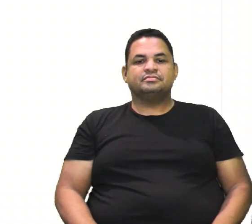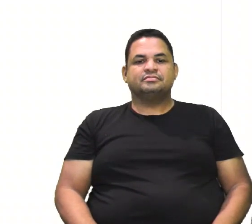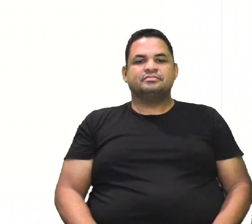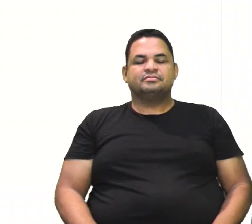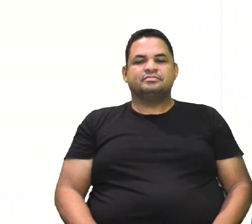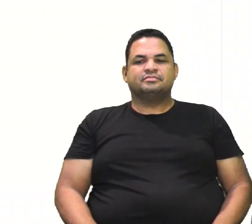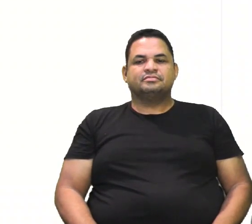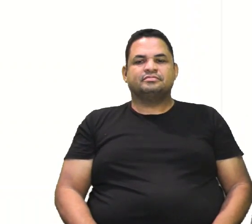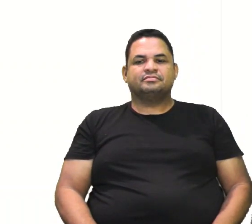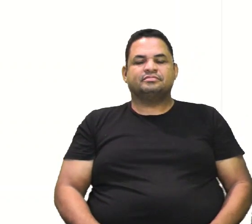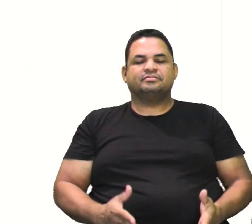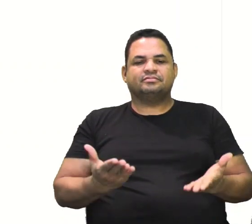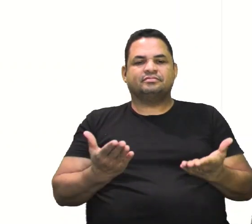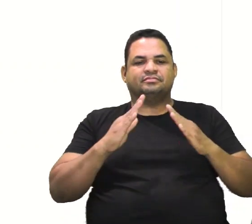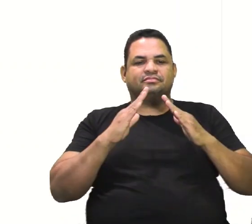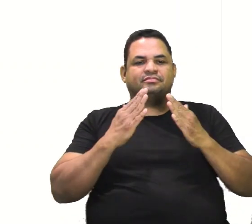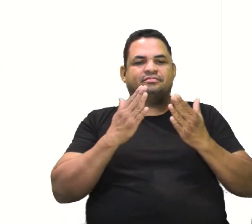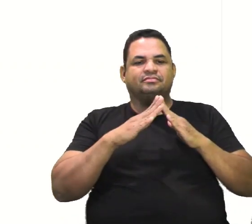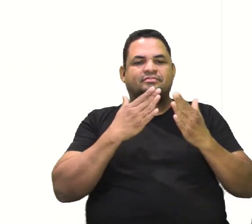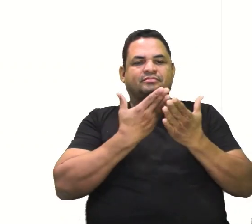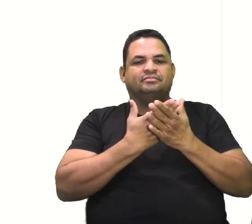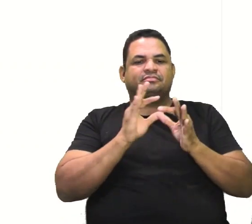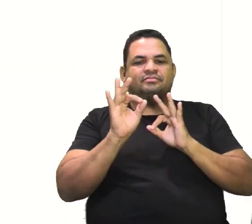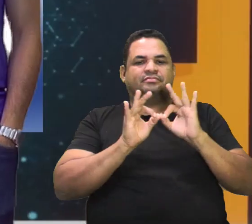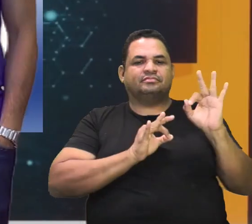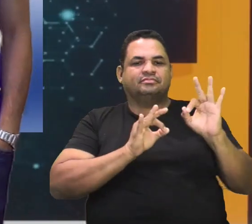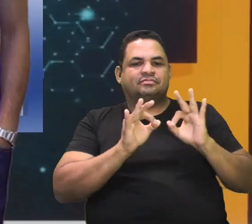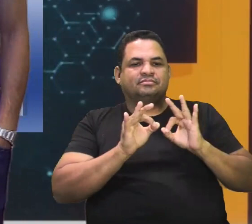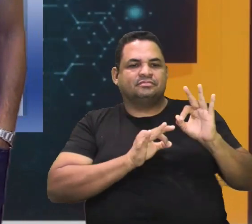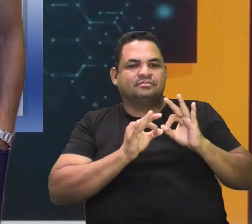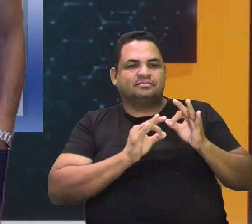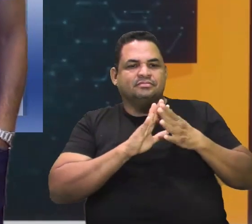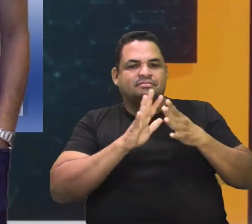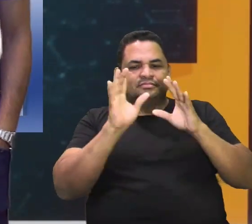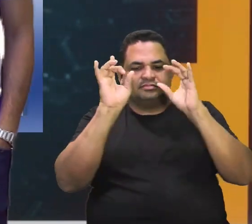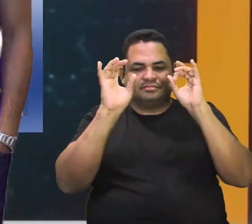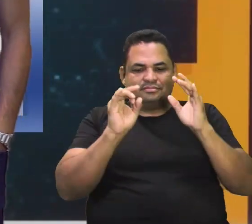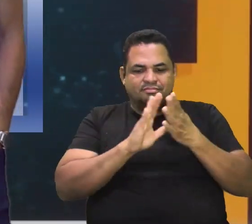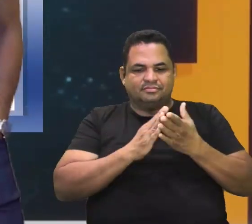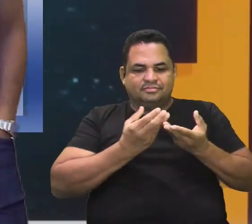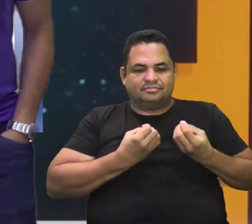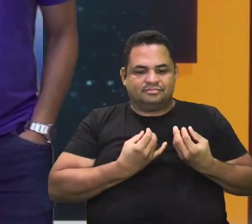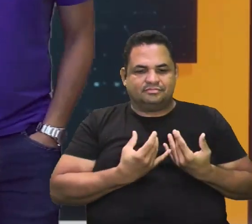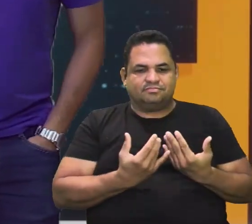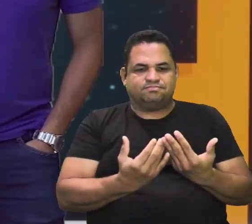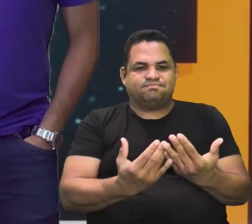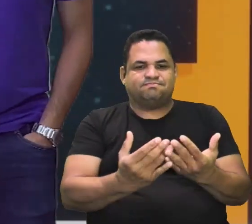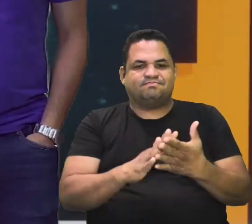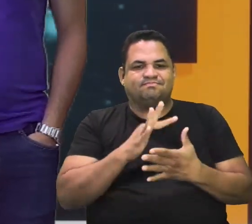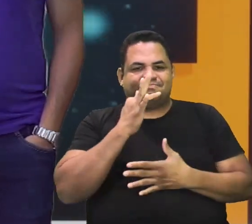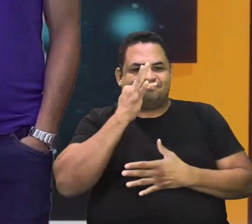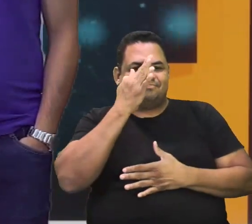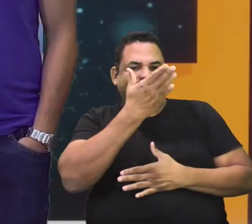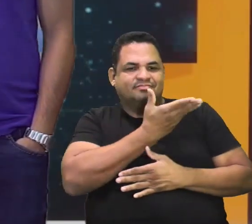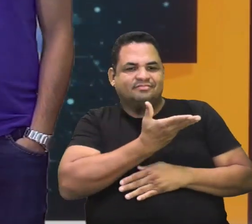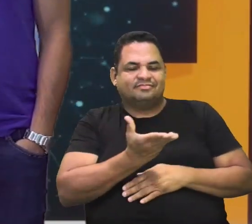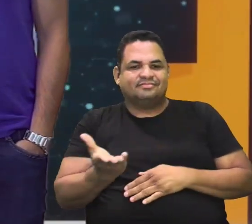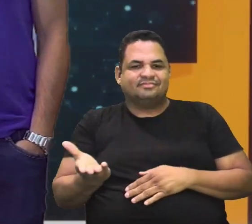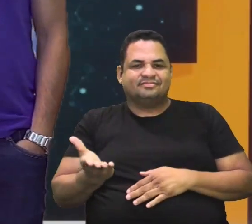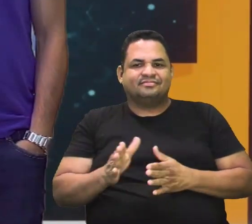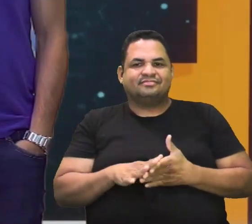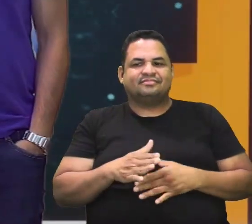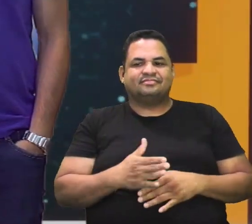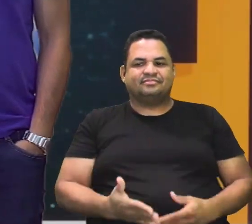para, olha aí que escola toda arrumadinha, cheia de enfeites no jardim. Fica legal, né? Legal, né? Por exemplo,